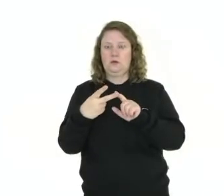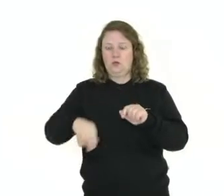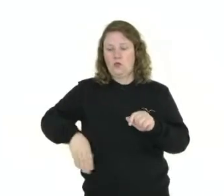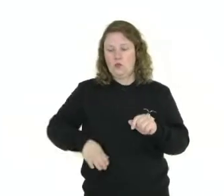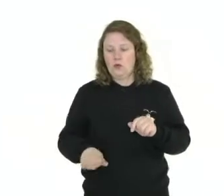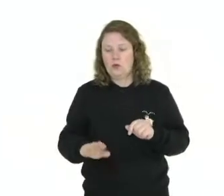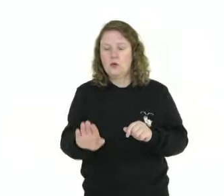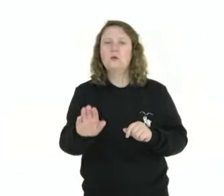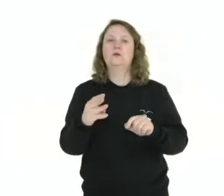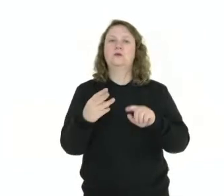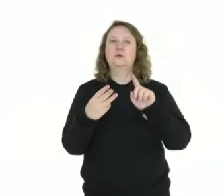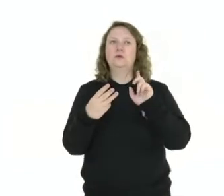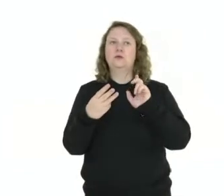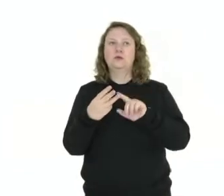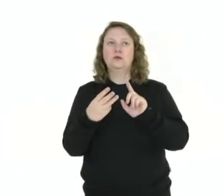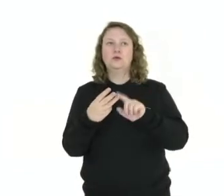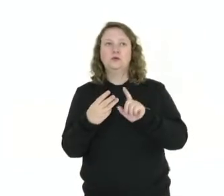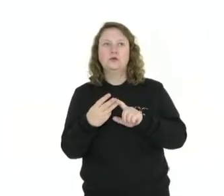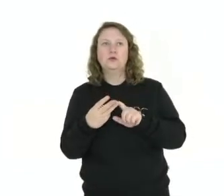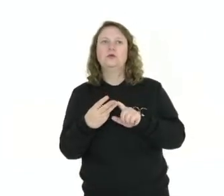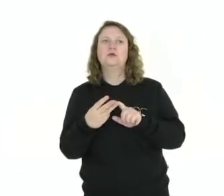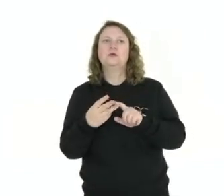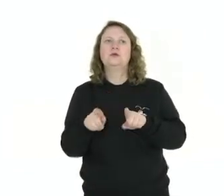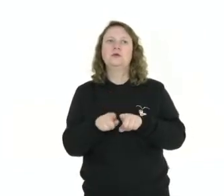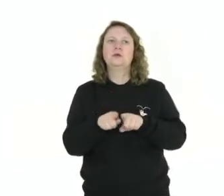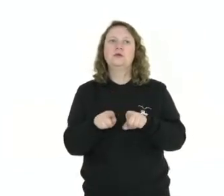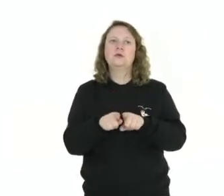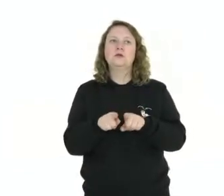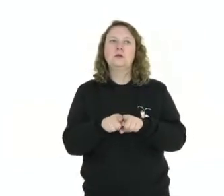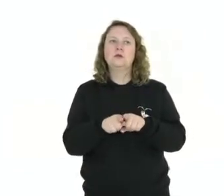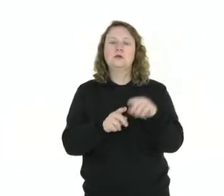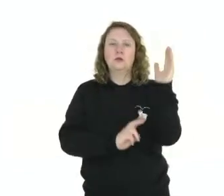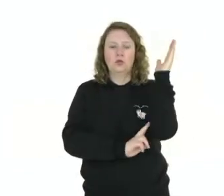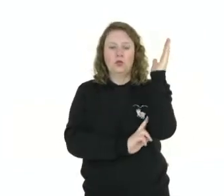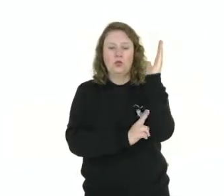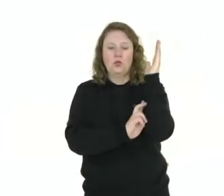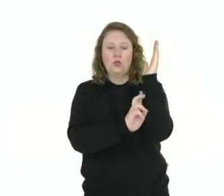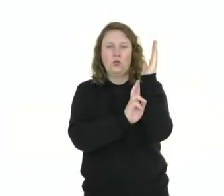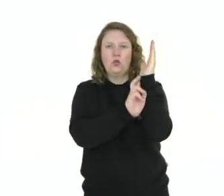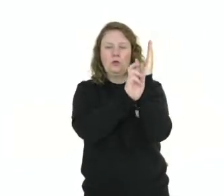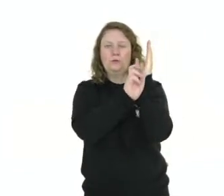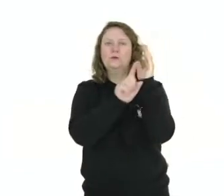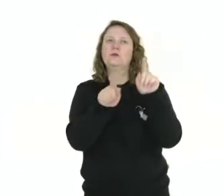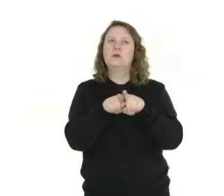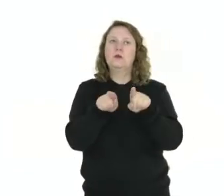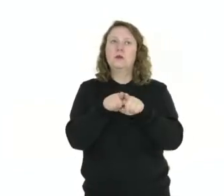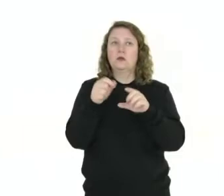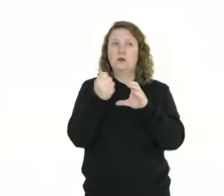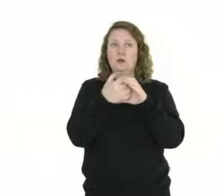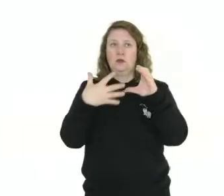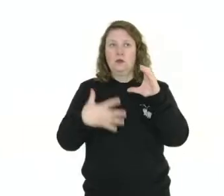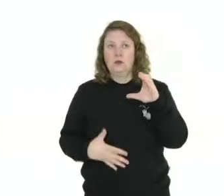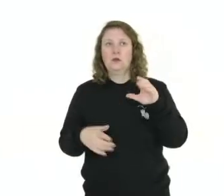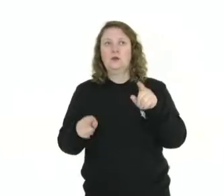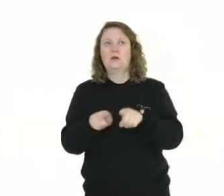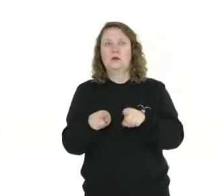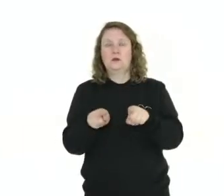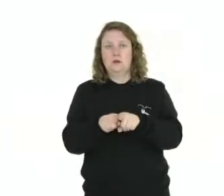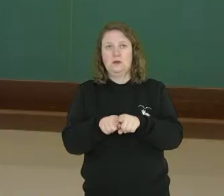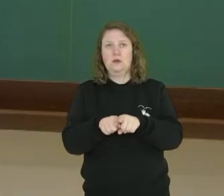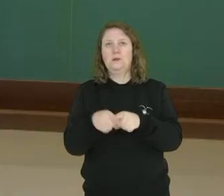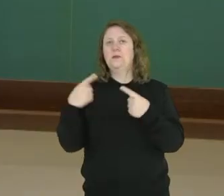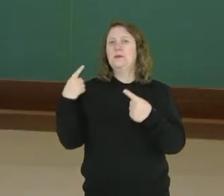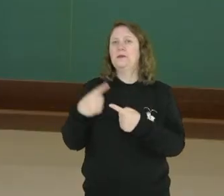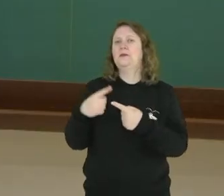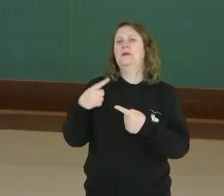e anfisbenas também, né? O corpo então escamados tem essas características, né, de corpo escamado, por quê